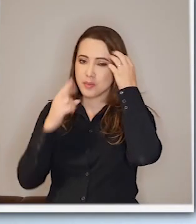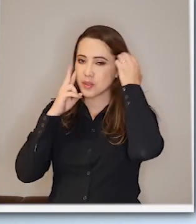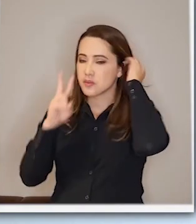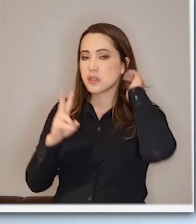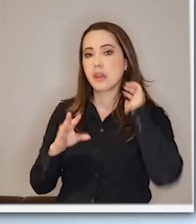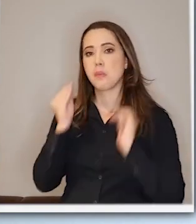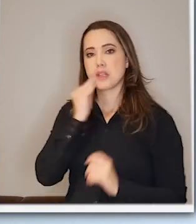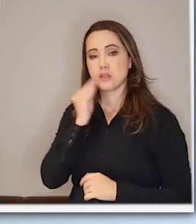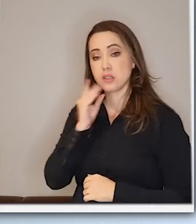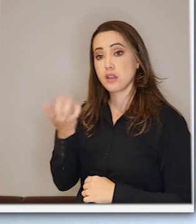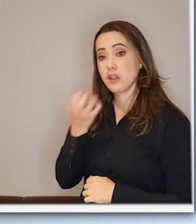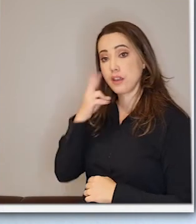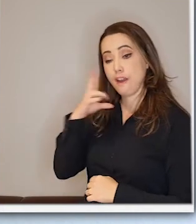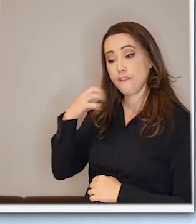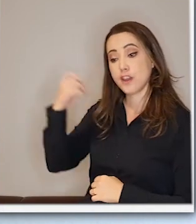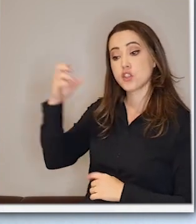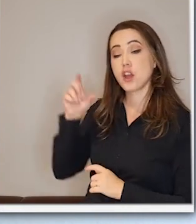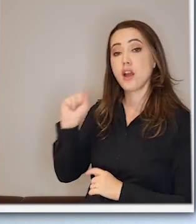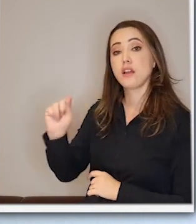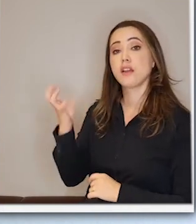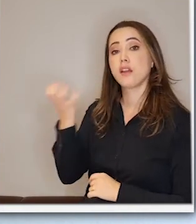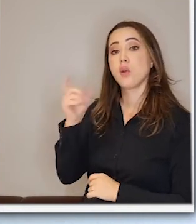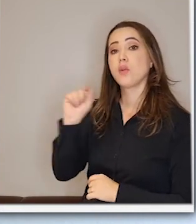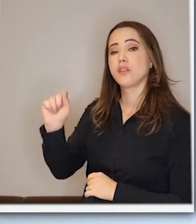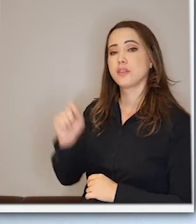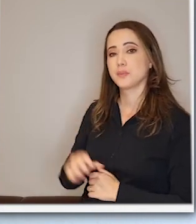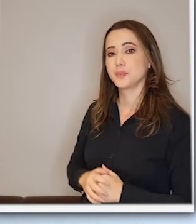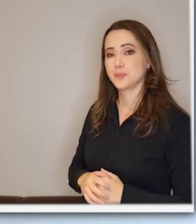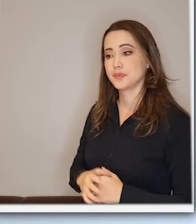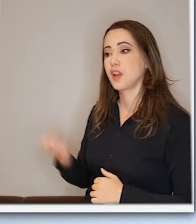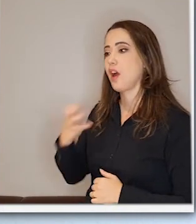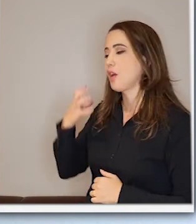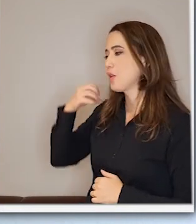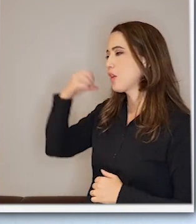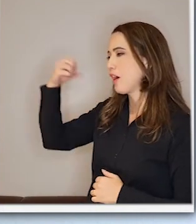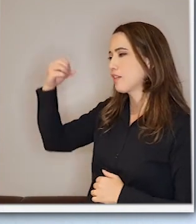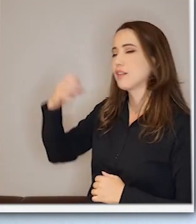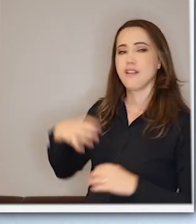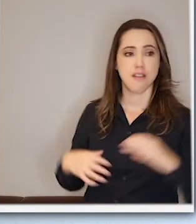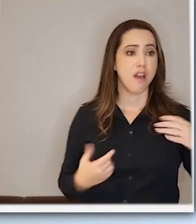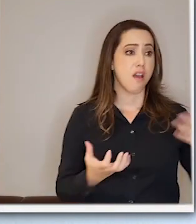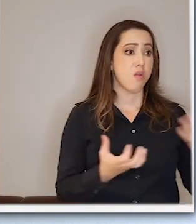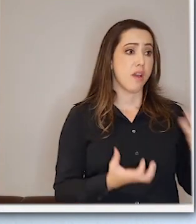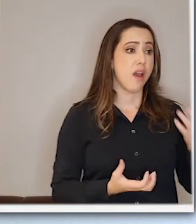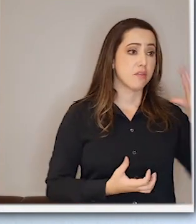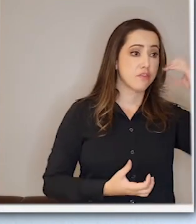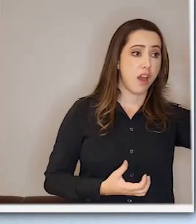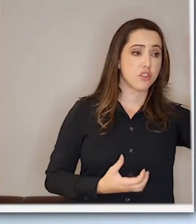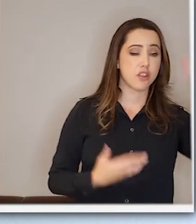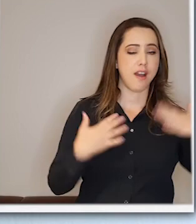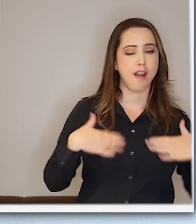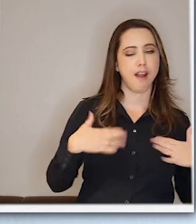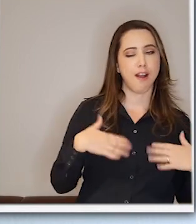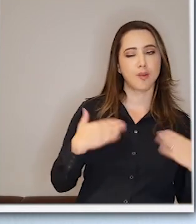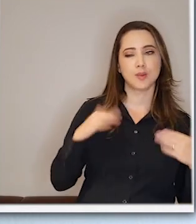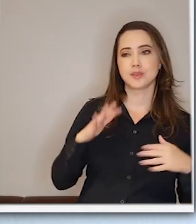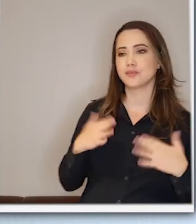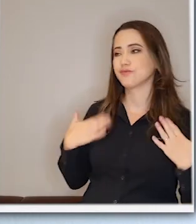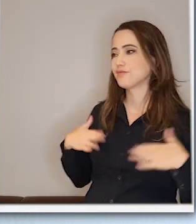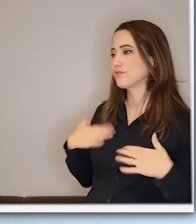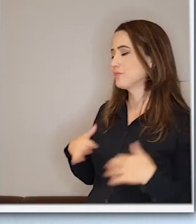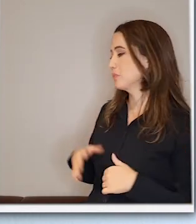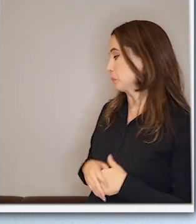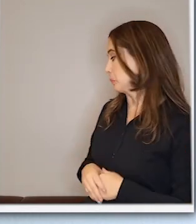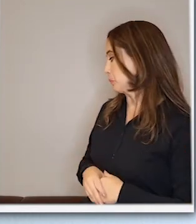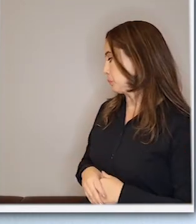disso. Beleza. Isso aí, chegou a hora de... Vamos colocar aqui, vamos fazer um teste. Tem alguma preferência? Quer viajar? O que você